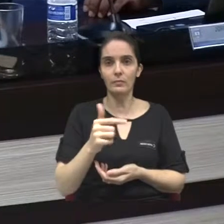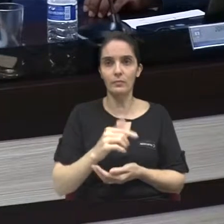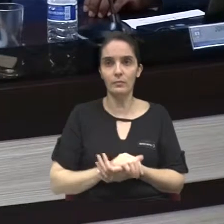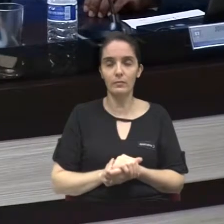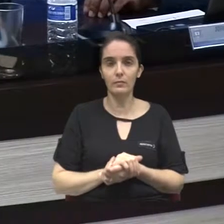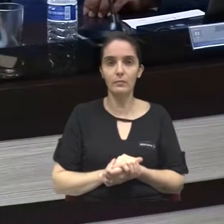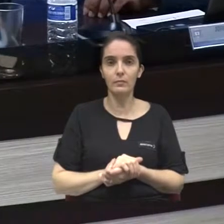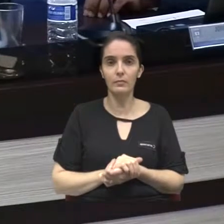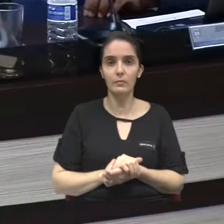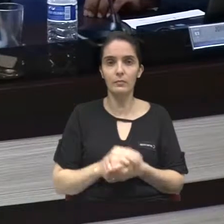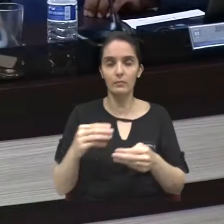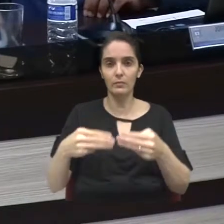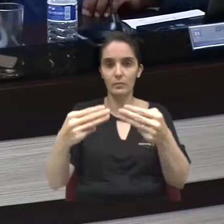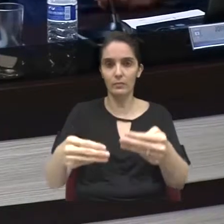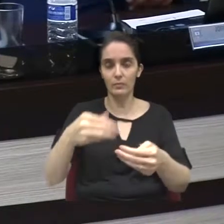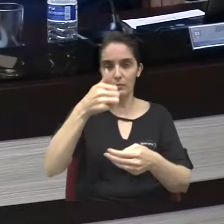moção